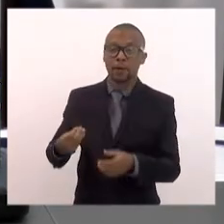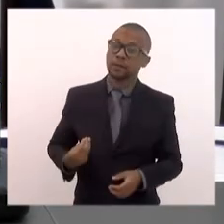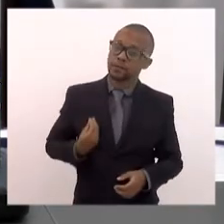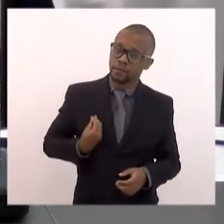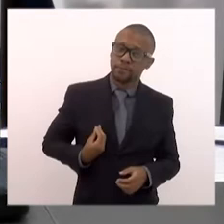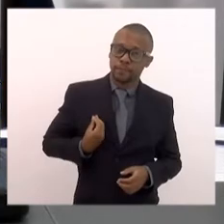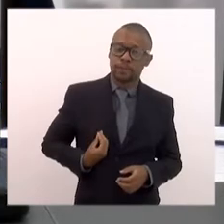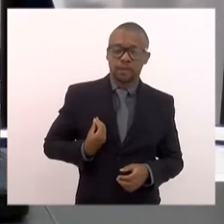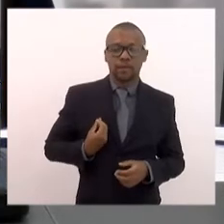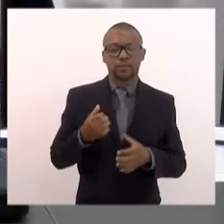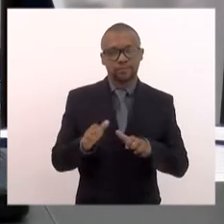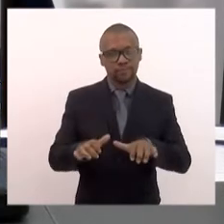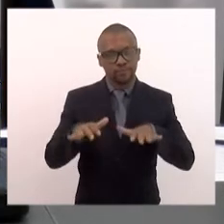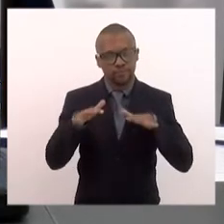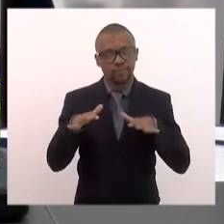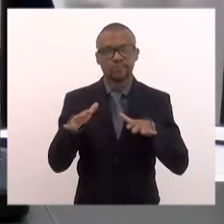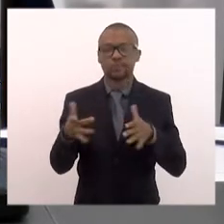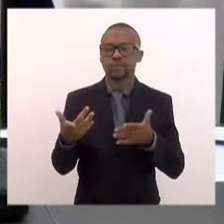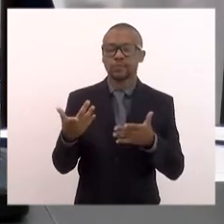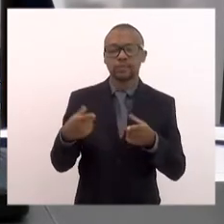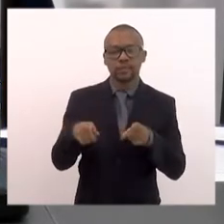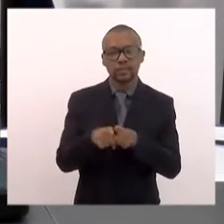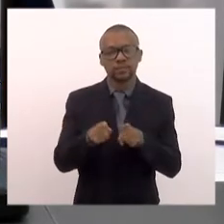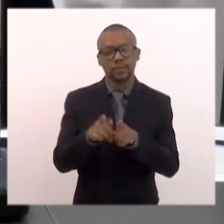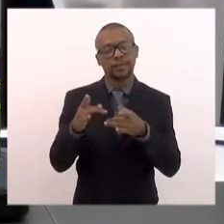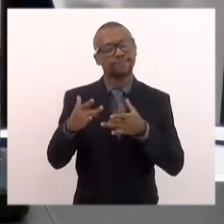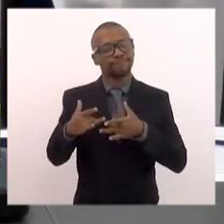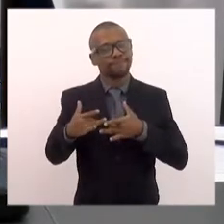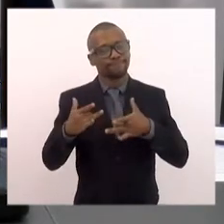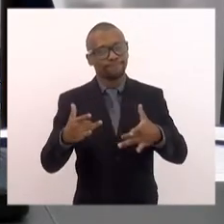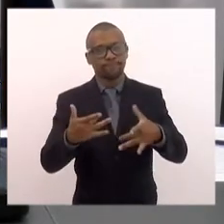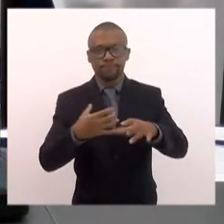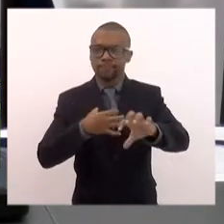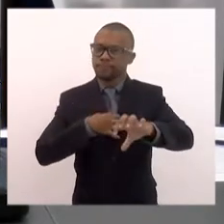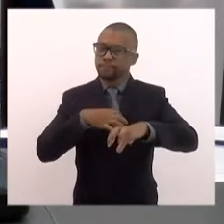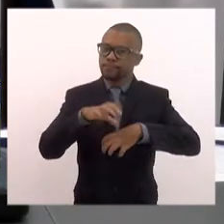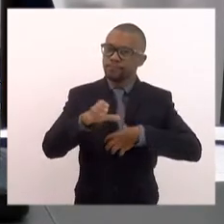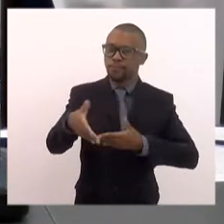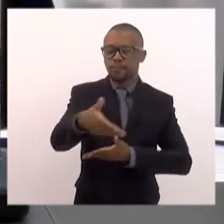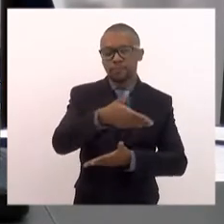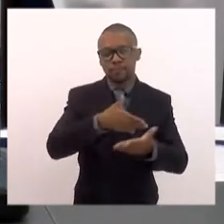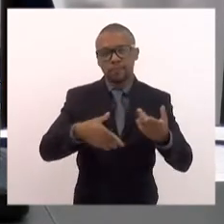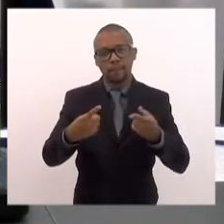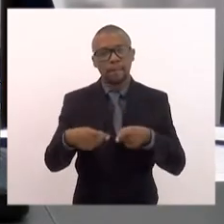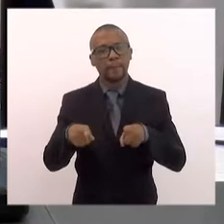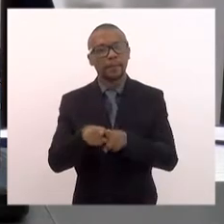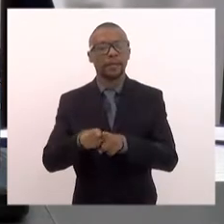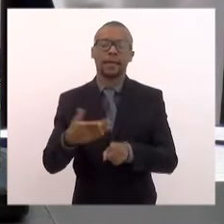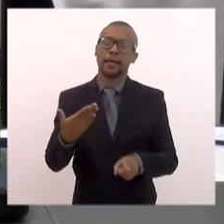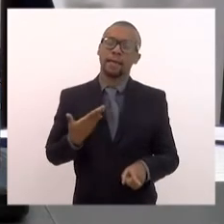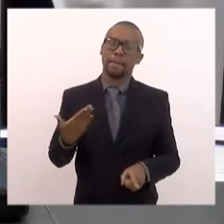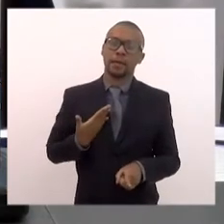audiência, através desta saudação fraterna, solidária e parceira, amiga,